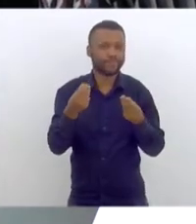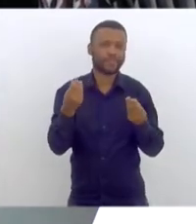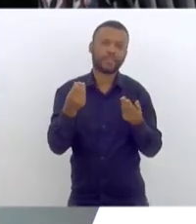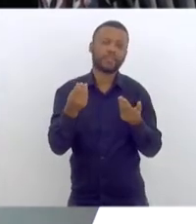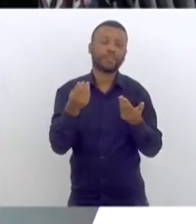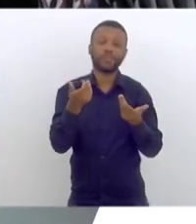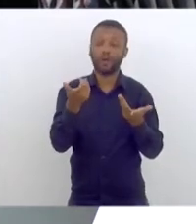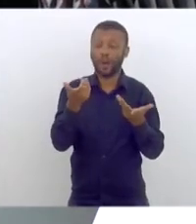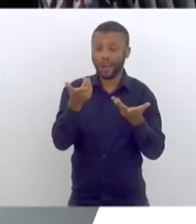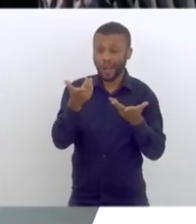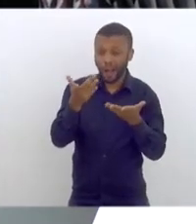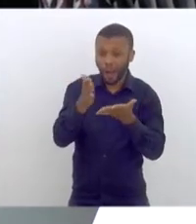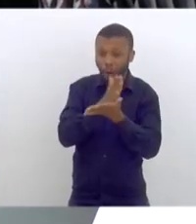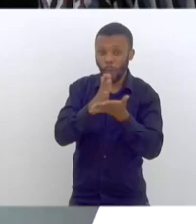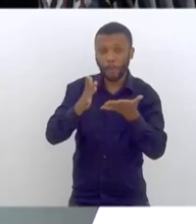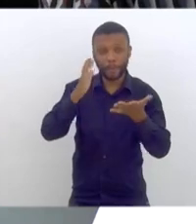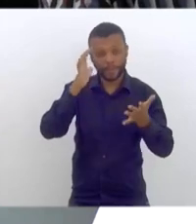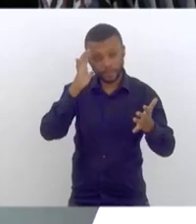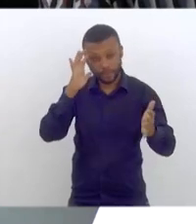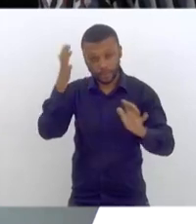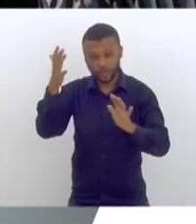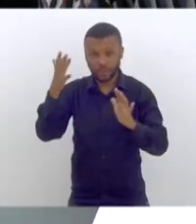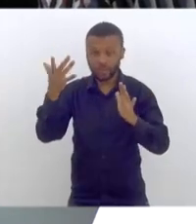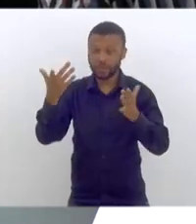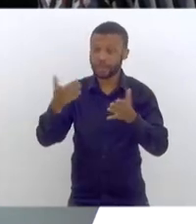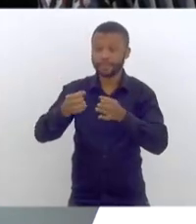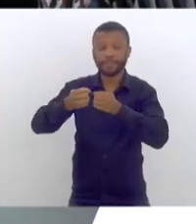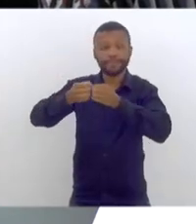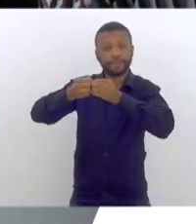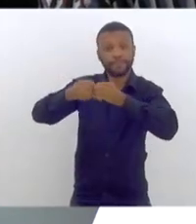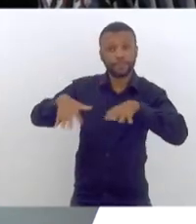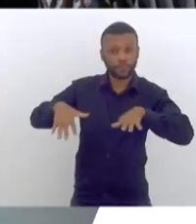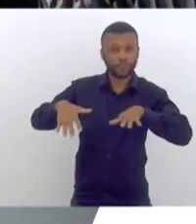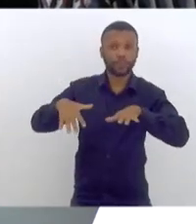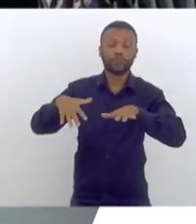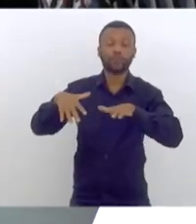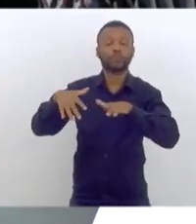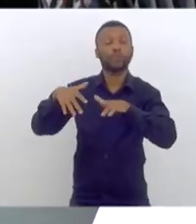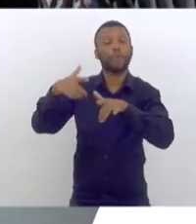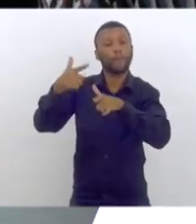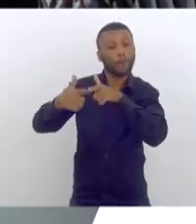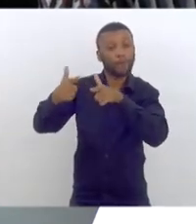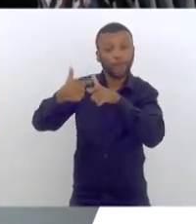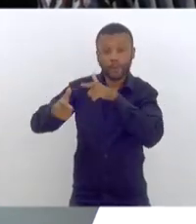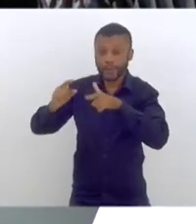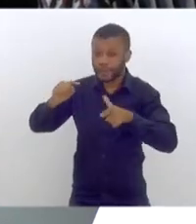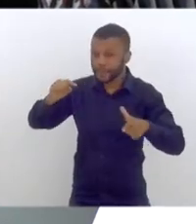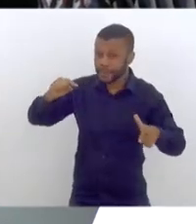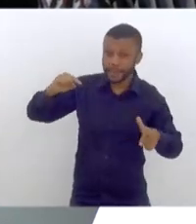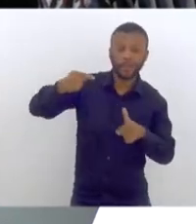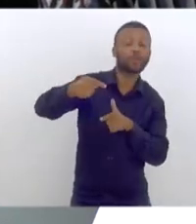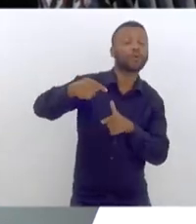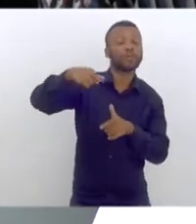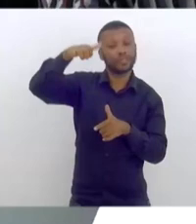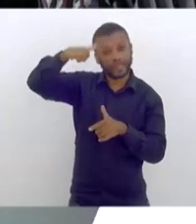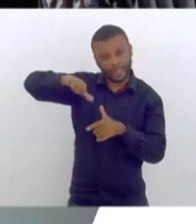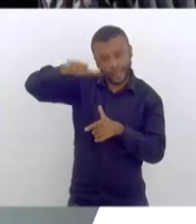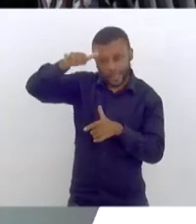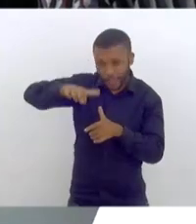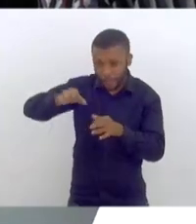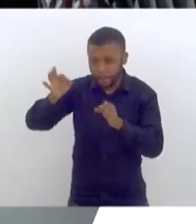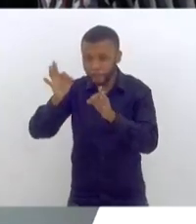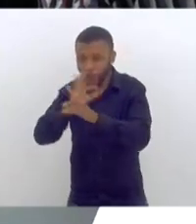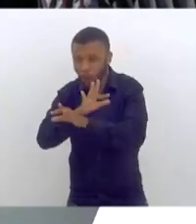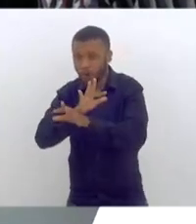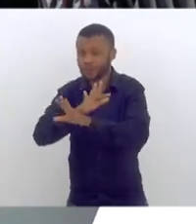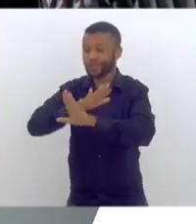em risco uma questão pós de análise e que não tenha assim mesmo